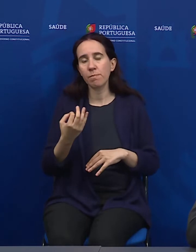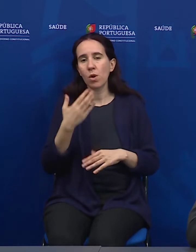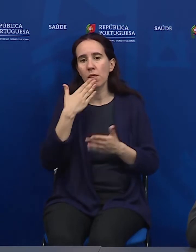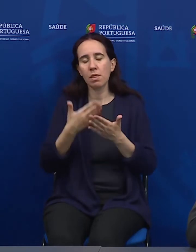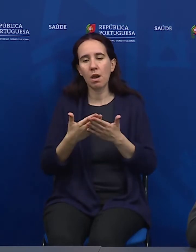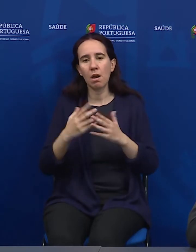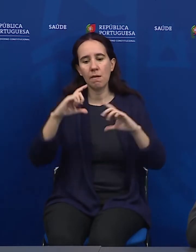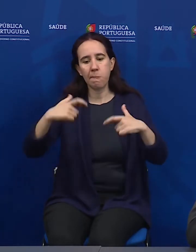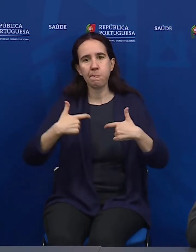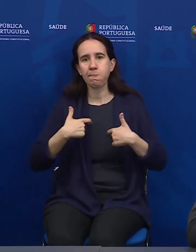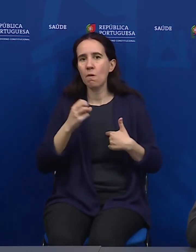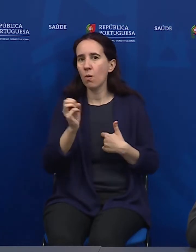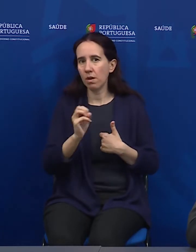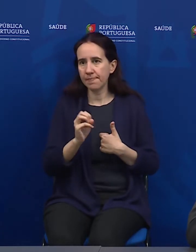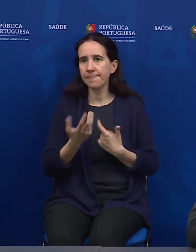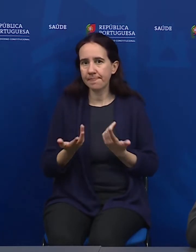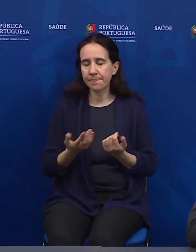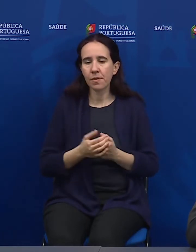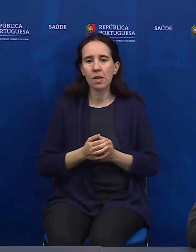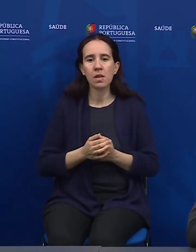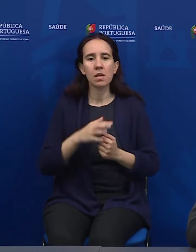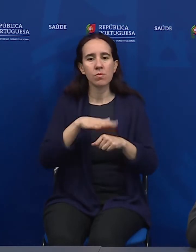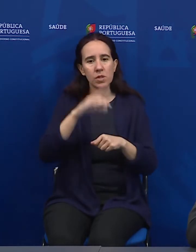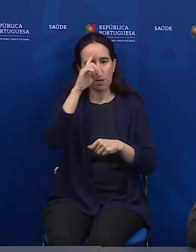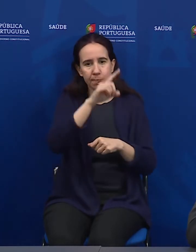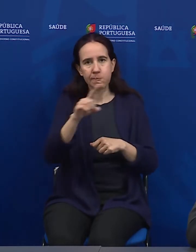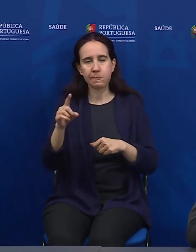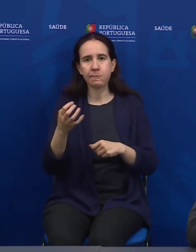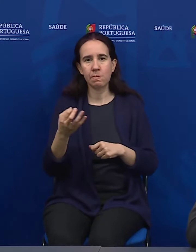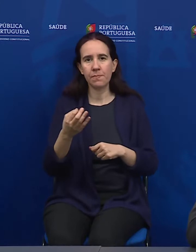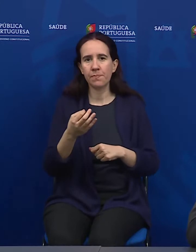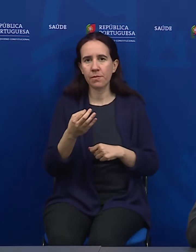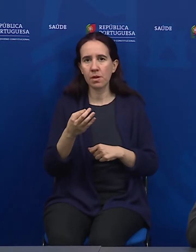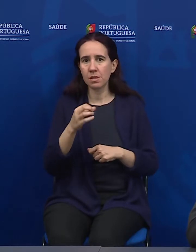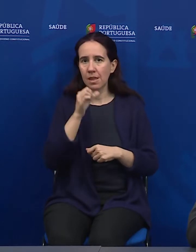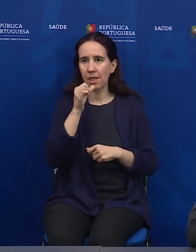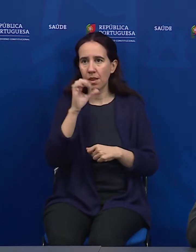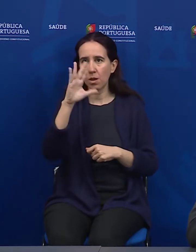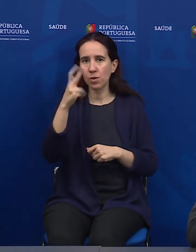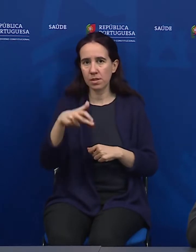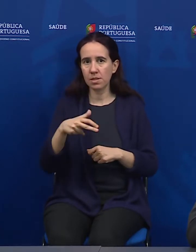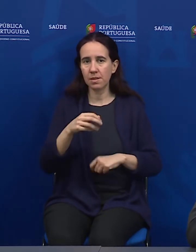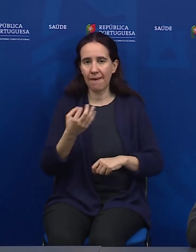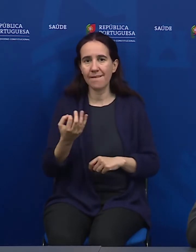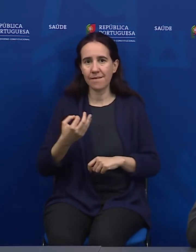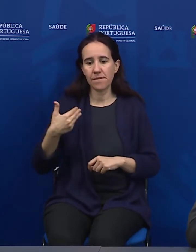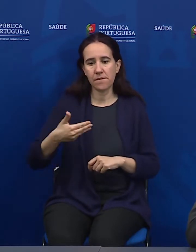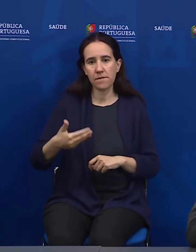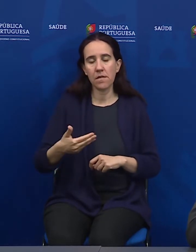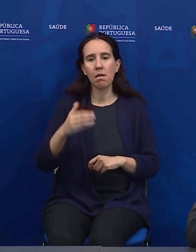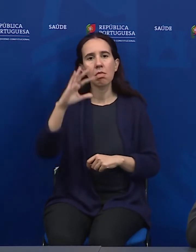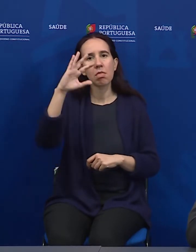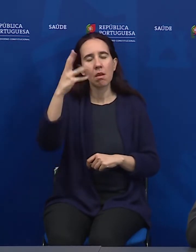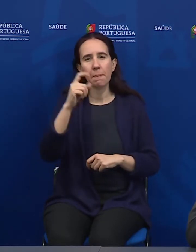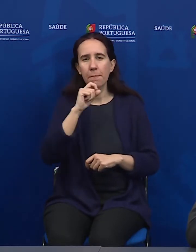descompensar. E por isso sabemos que sempre que isso puder vir a acontecer, em que possa haver